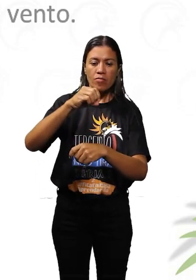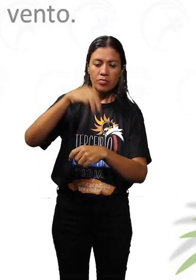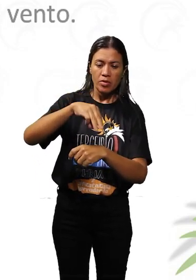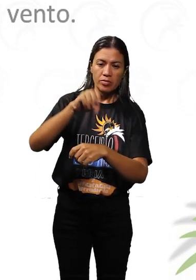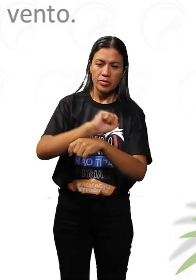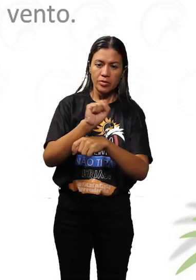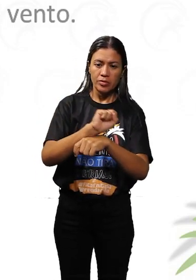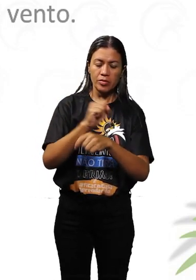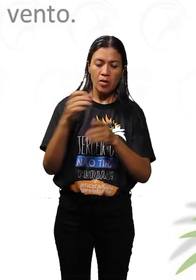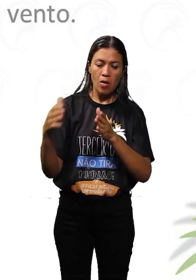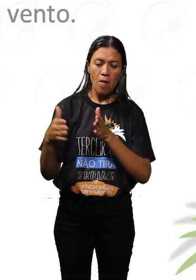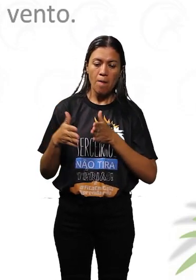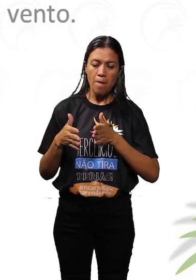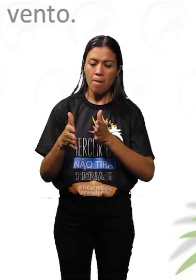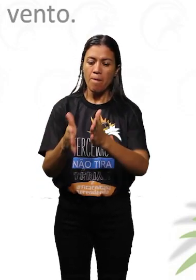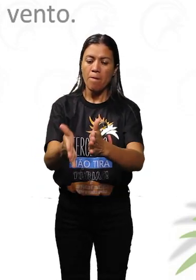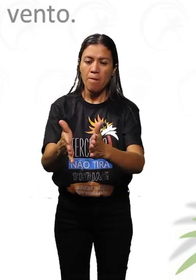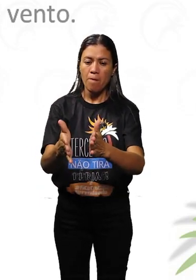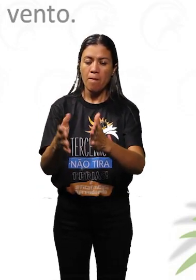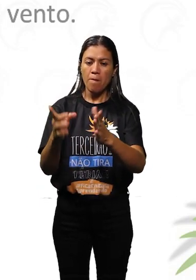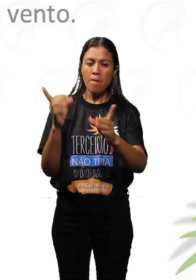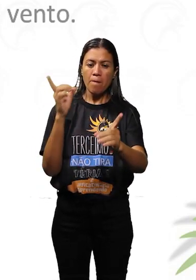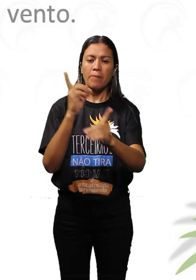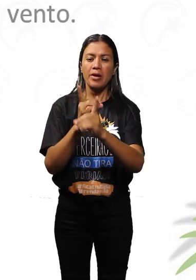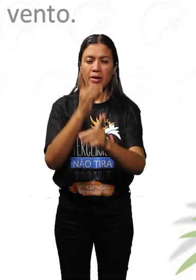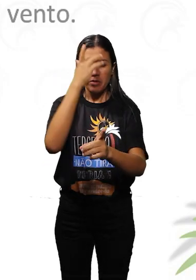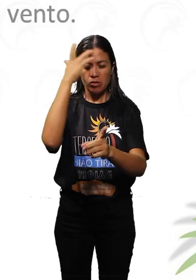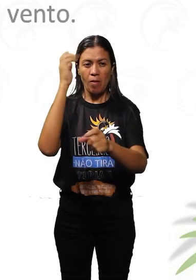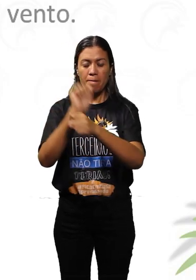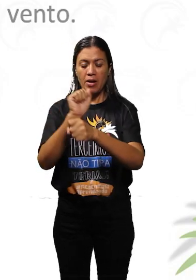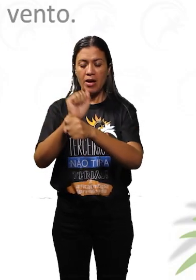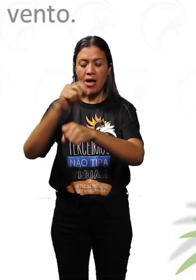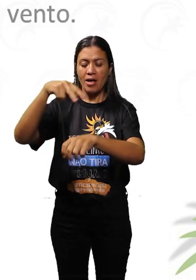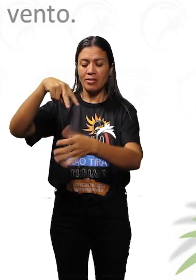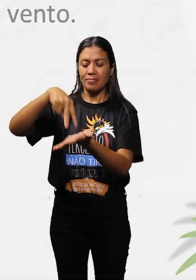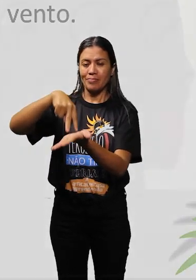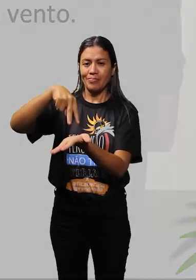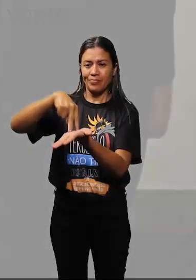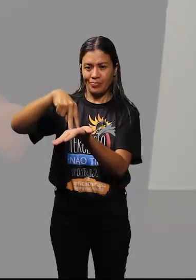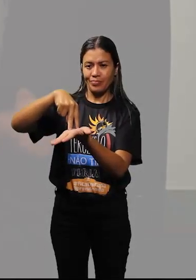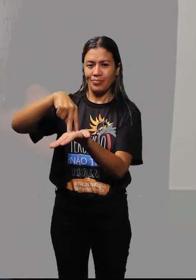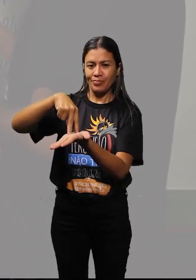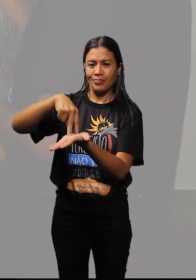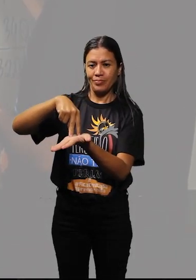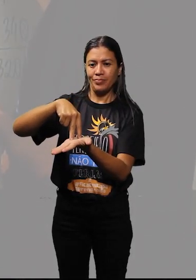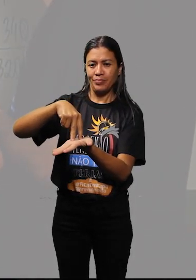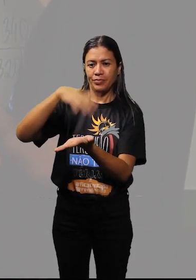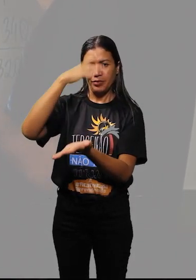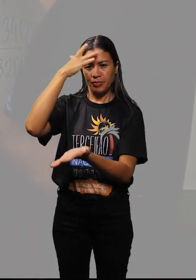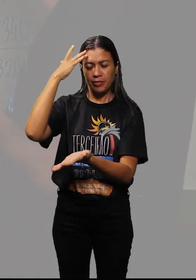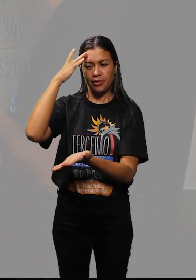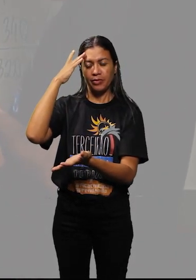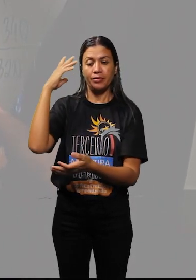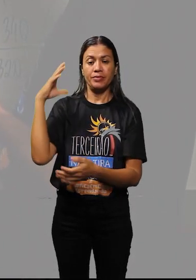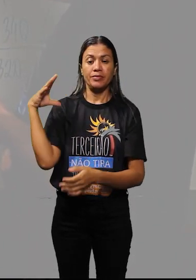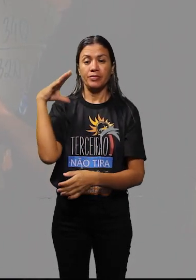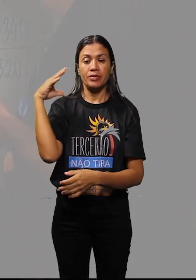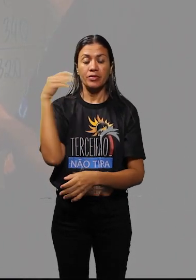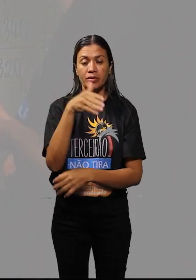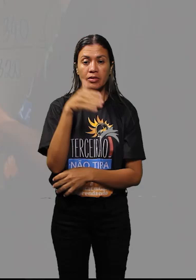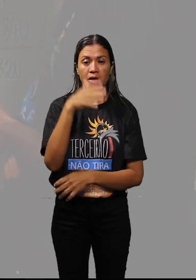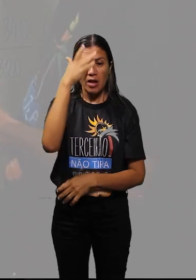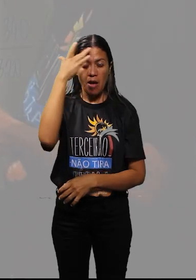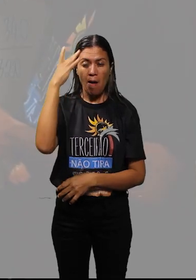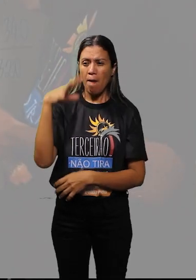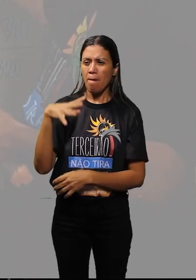estrada. O carro se aproxima de uma pessoa que está parada no acostamento. Então, o que está acontecendo? Velocidade da pessoa, que é o